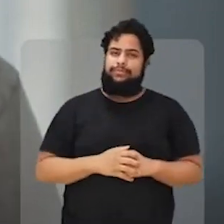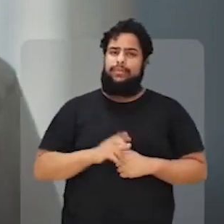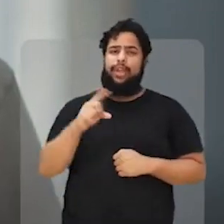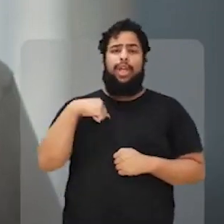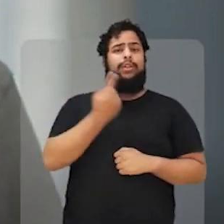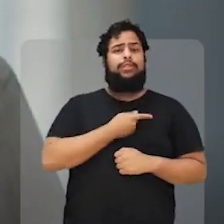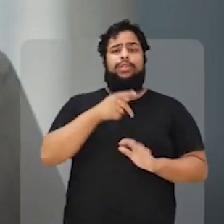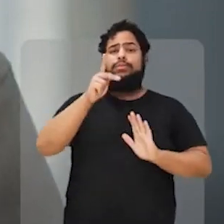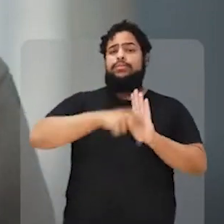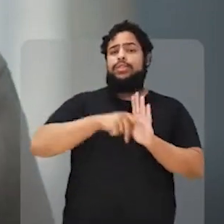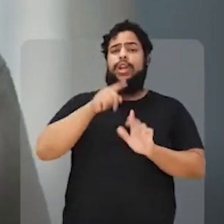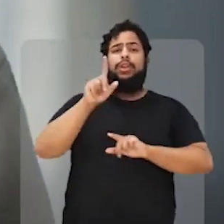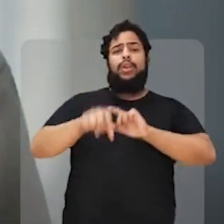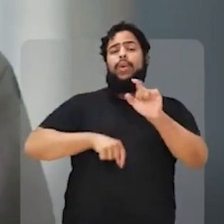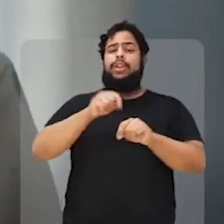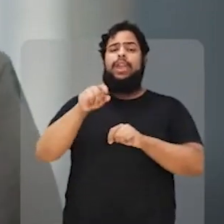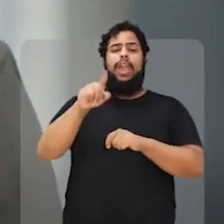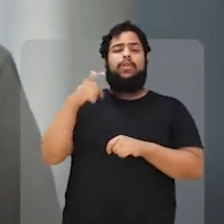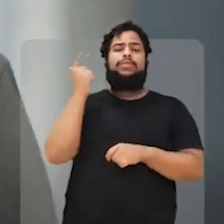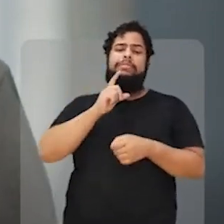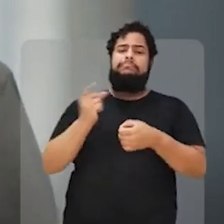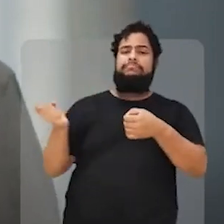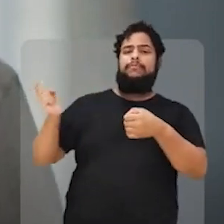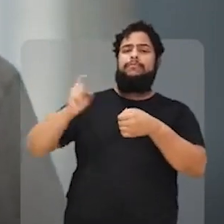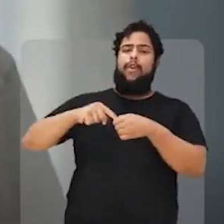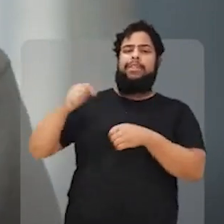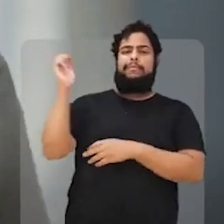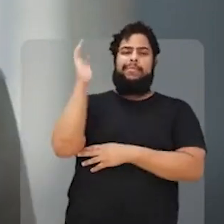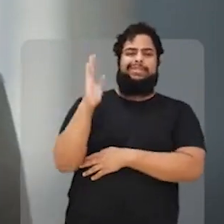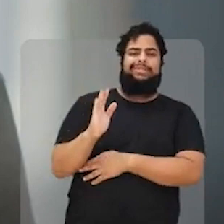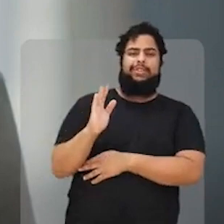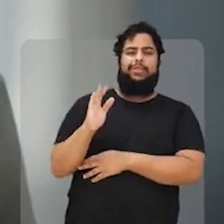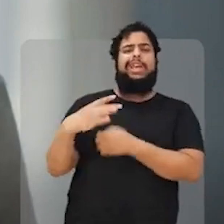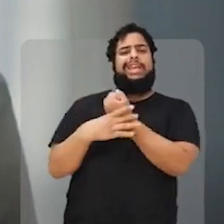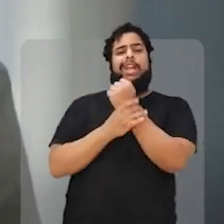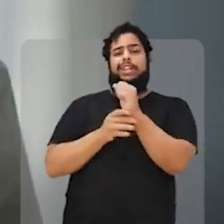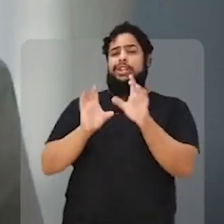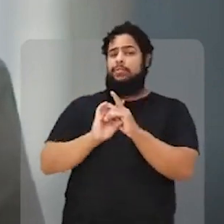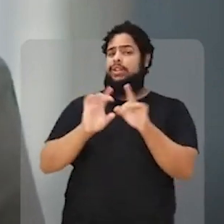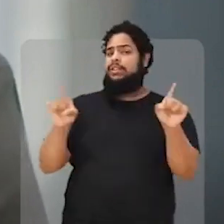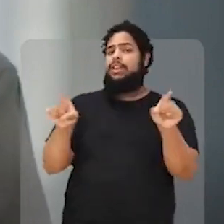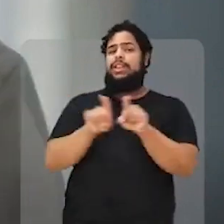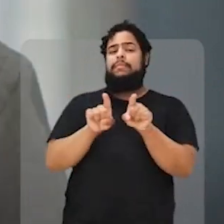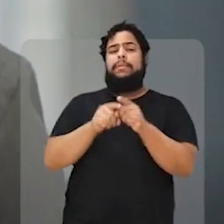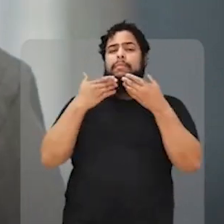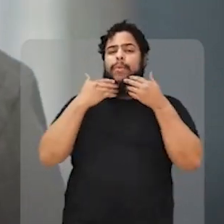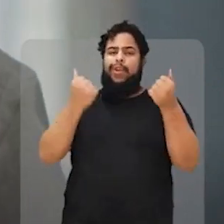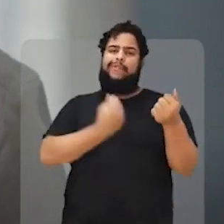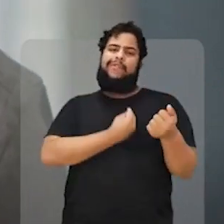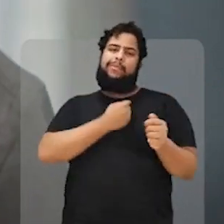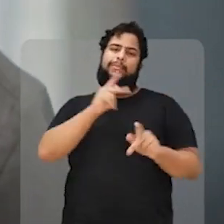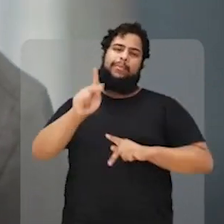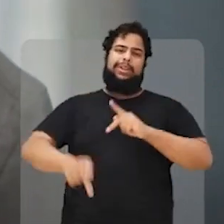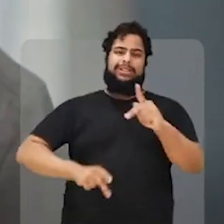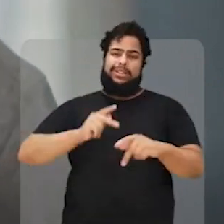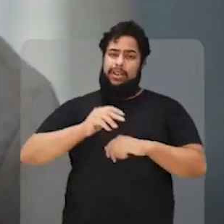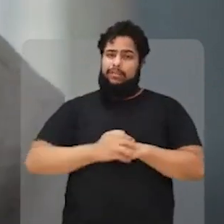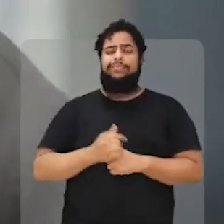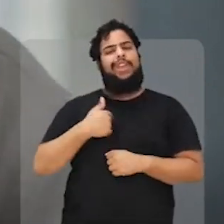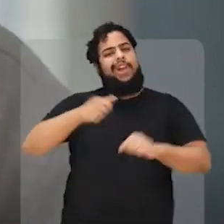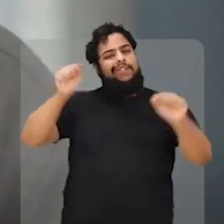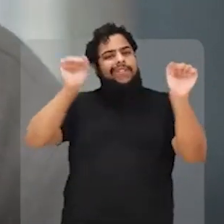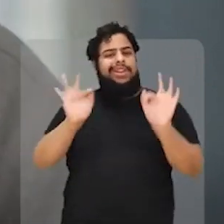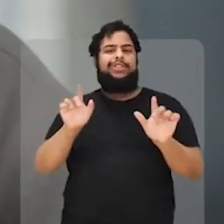O nosso projeto é recuperar o Brasil, garantir a democracia e melhorar a vida do povo.